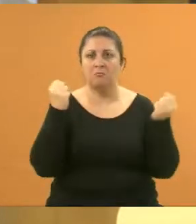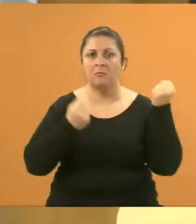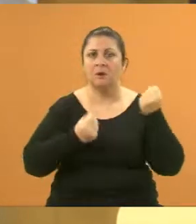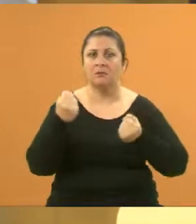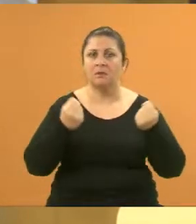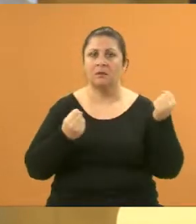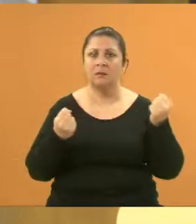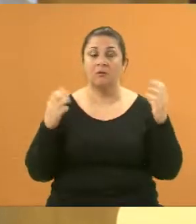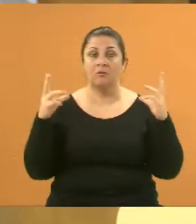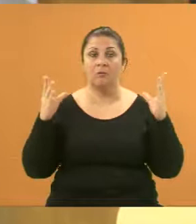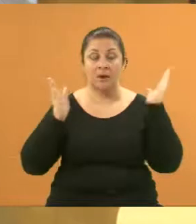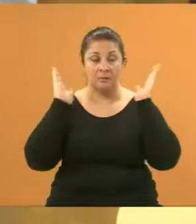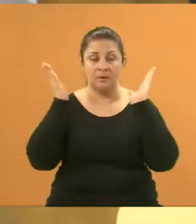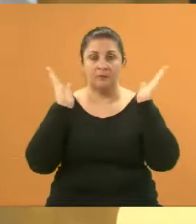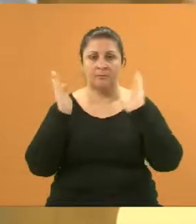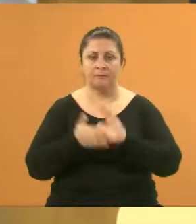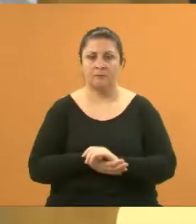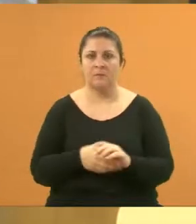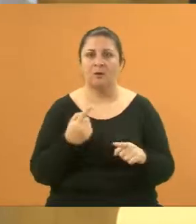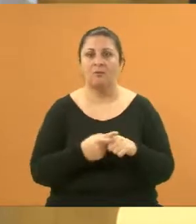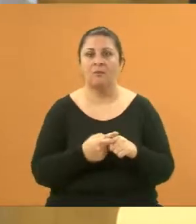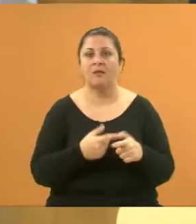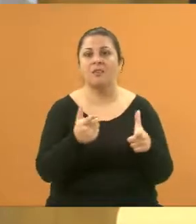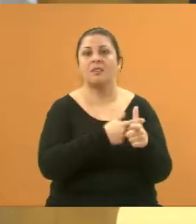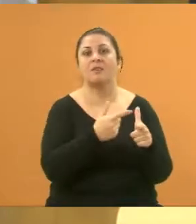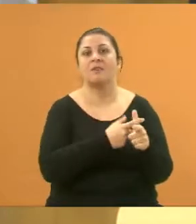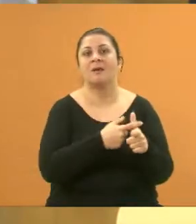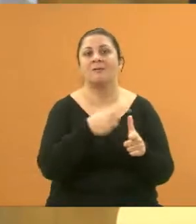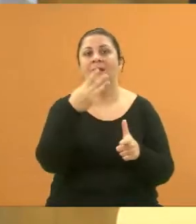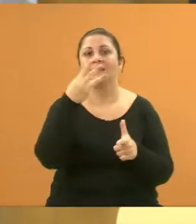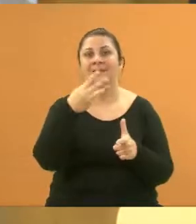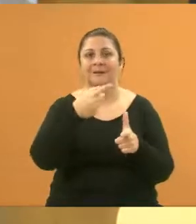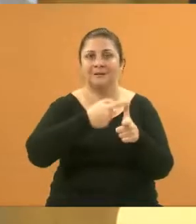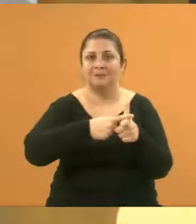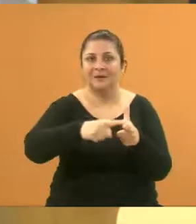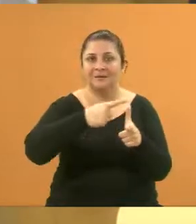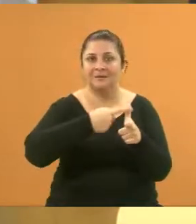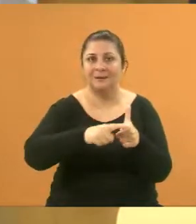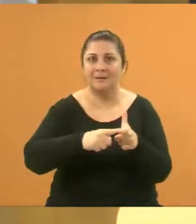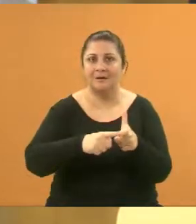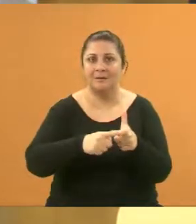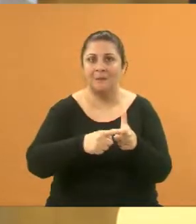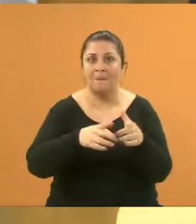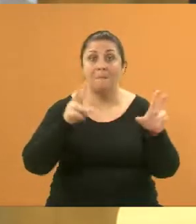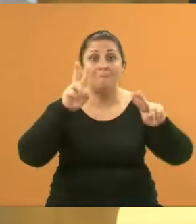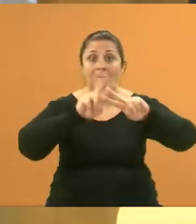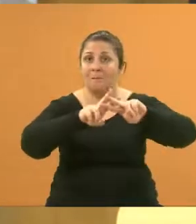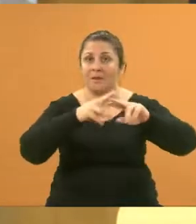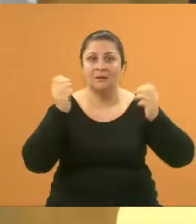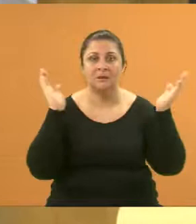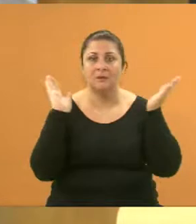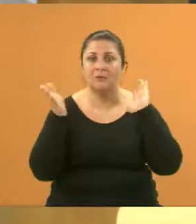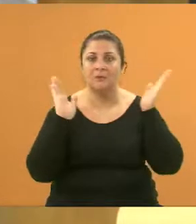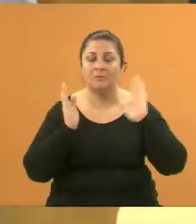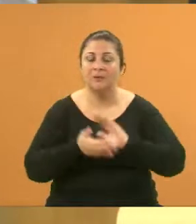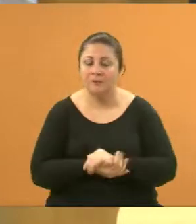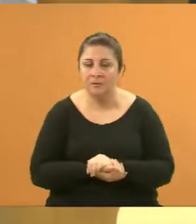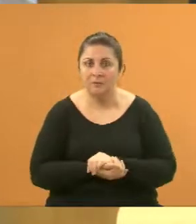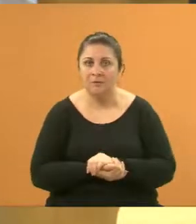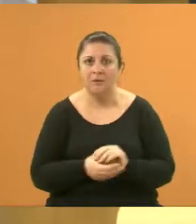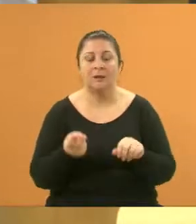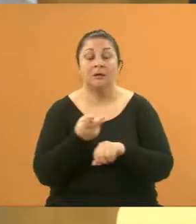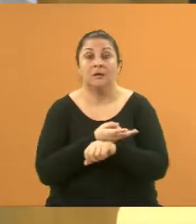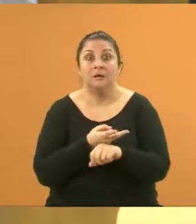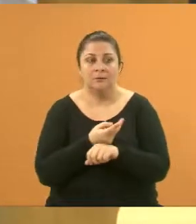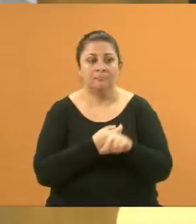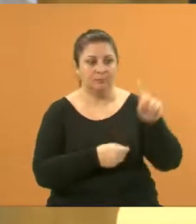Por quê? Porque ele ficou inadimplente com 3 parcelas. Prendeu o caminhão. O que aconteceu? Ele me